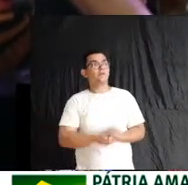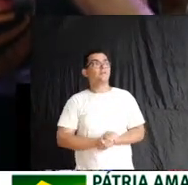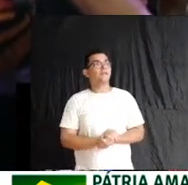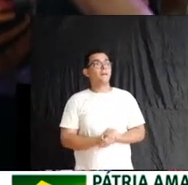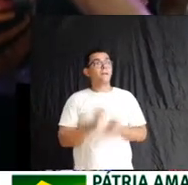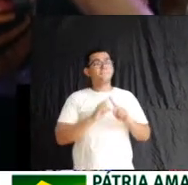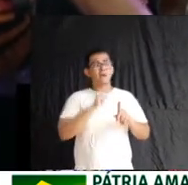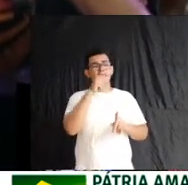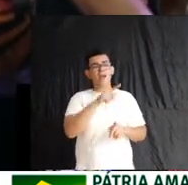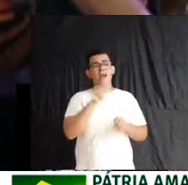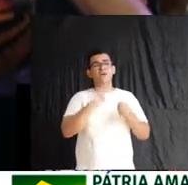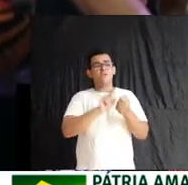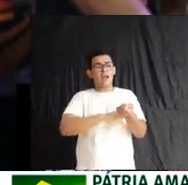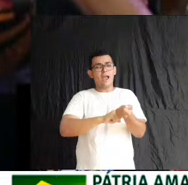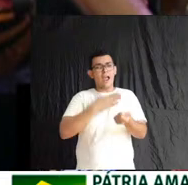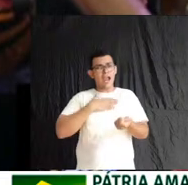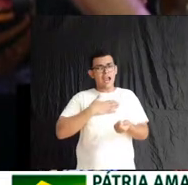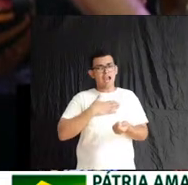outro jeito,